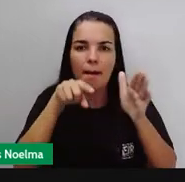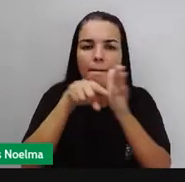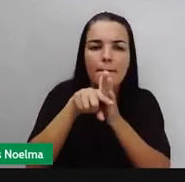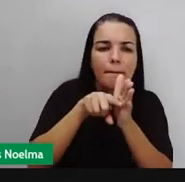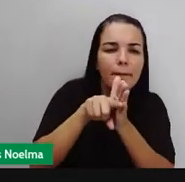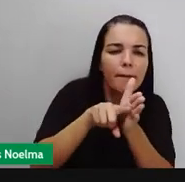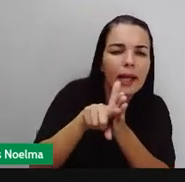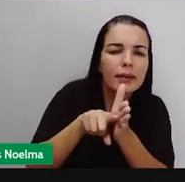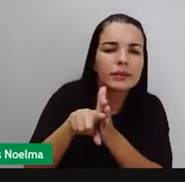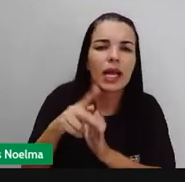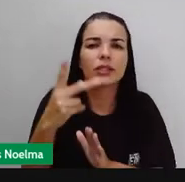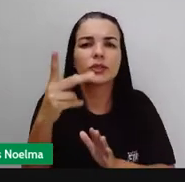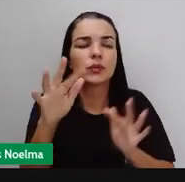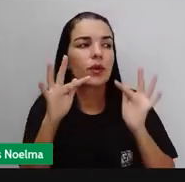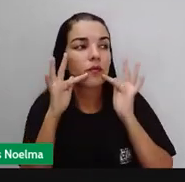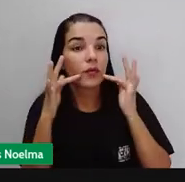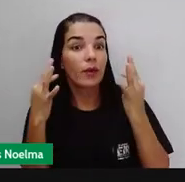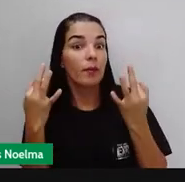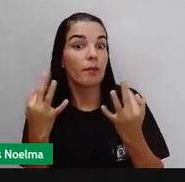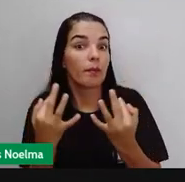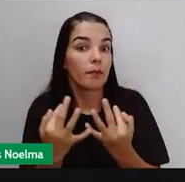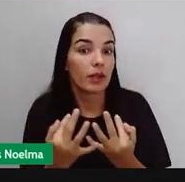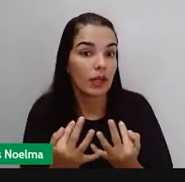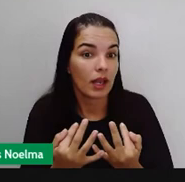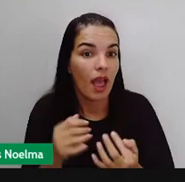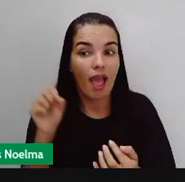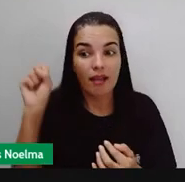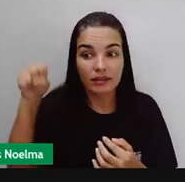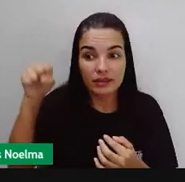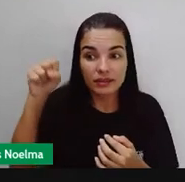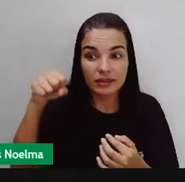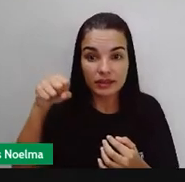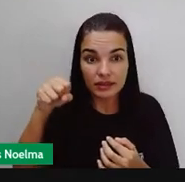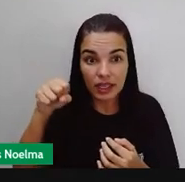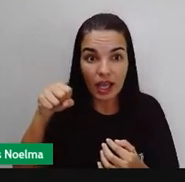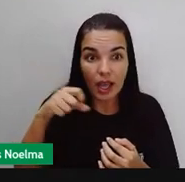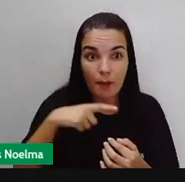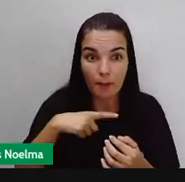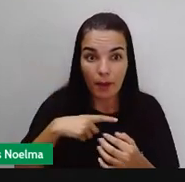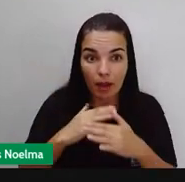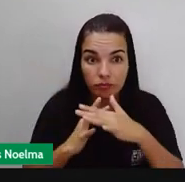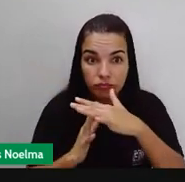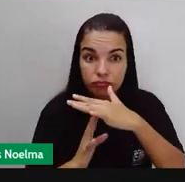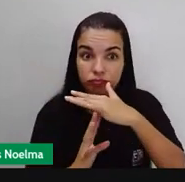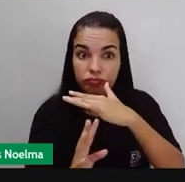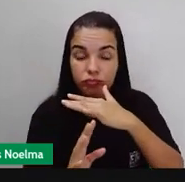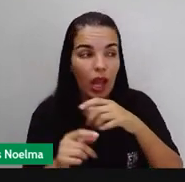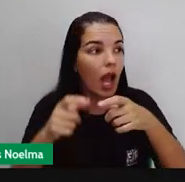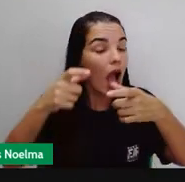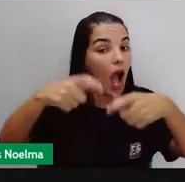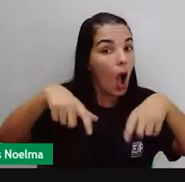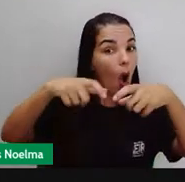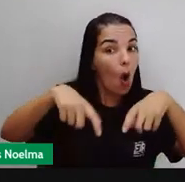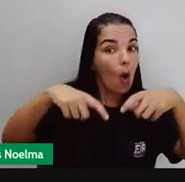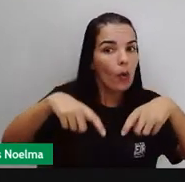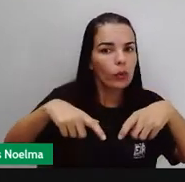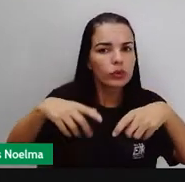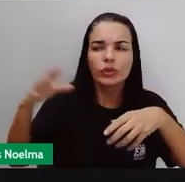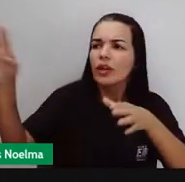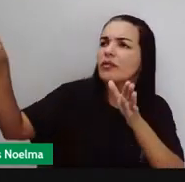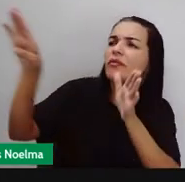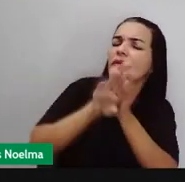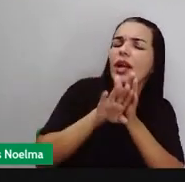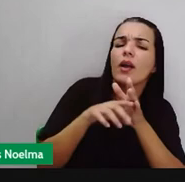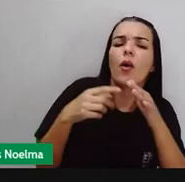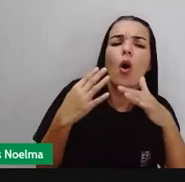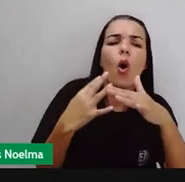sobre sua família. Sua família, ela é migrante? Se sim, de onde é que vieram e por